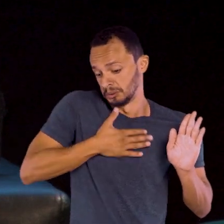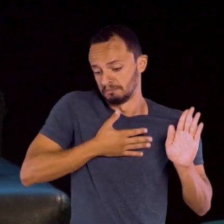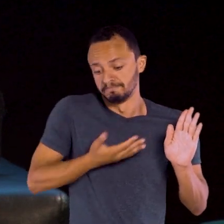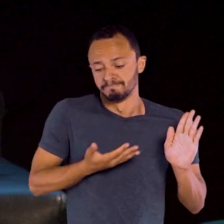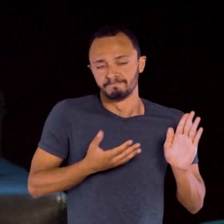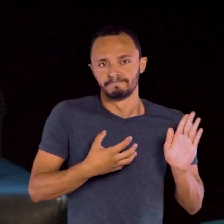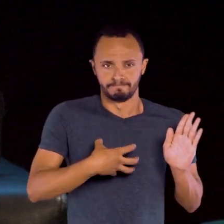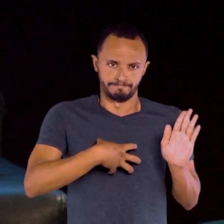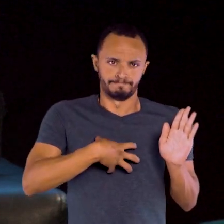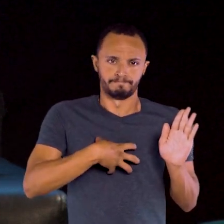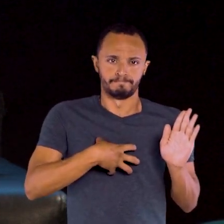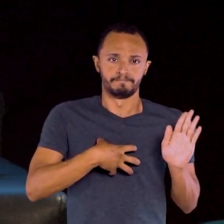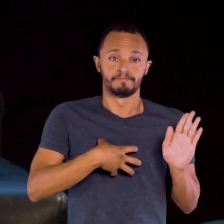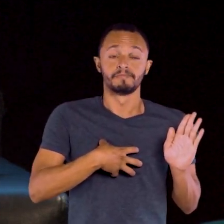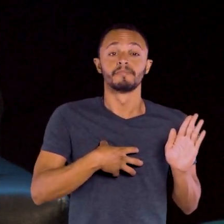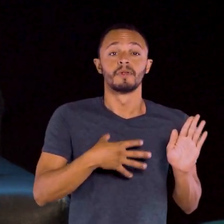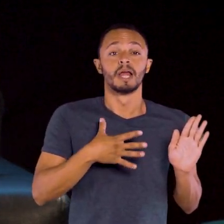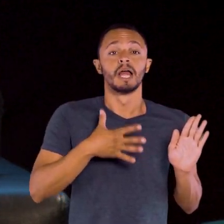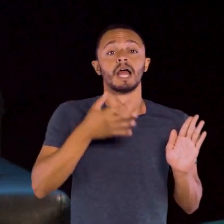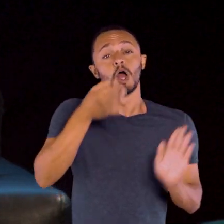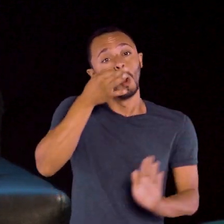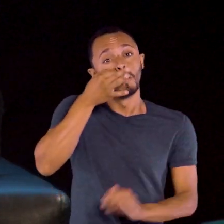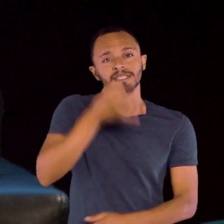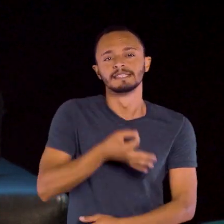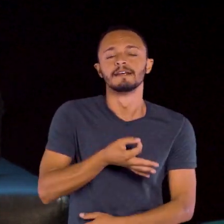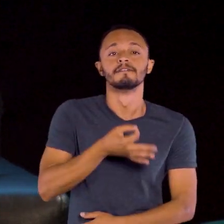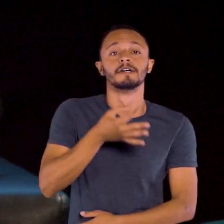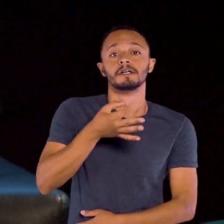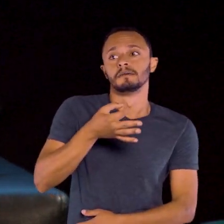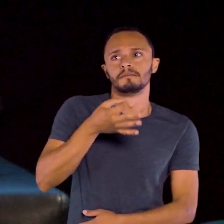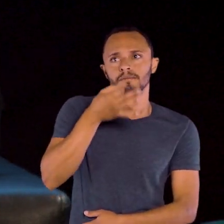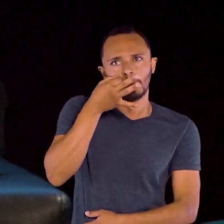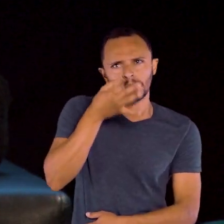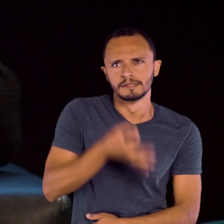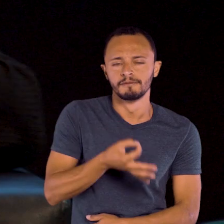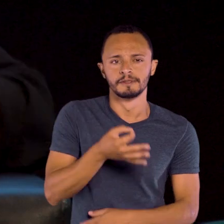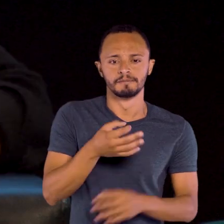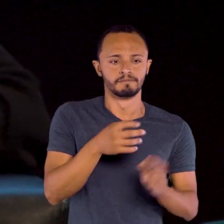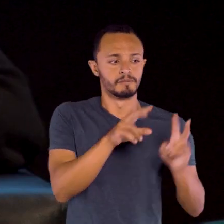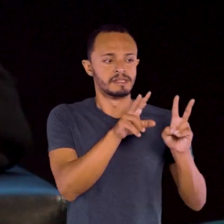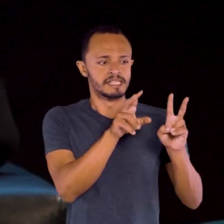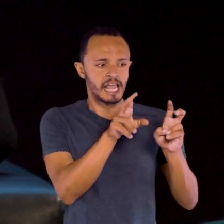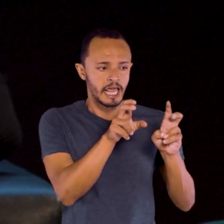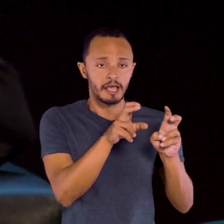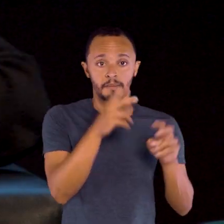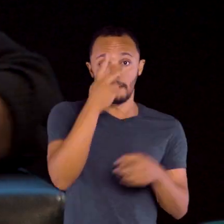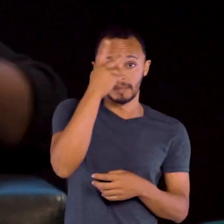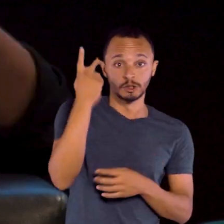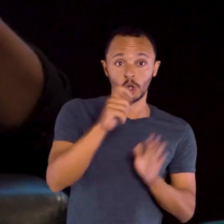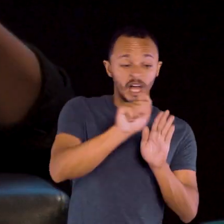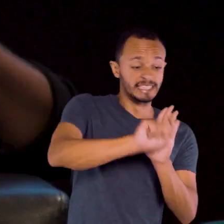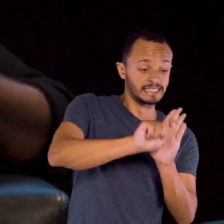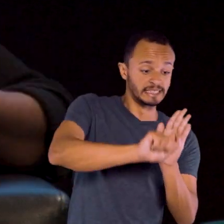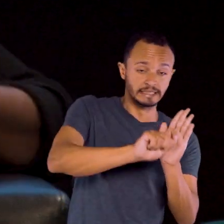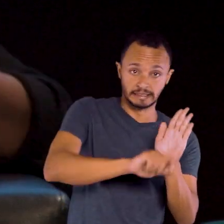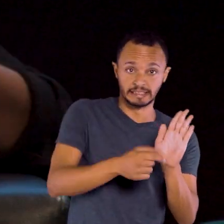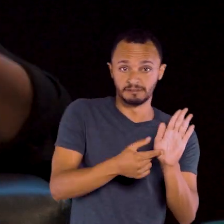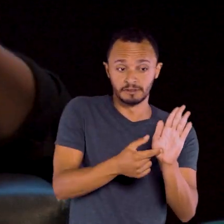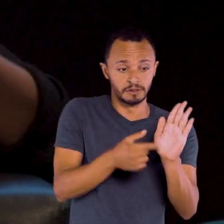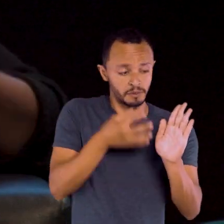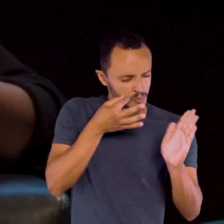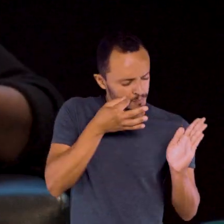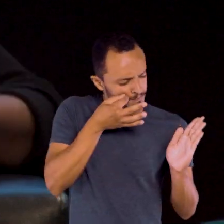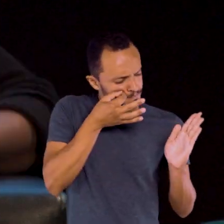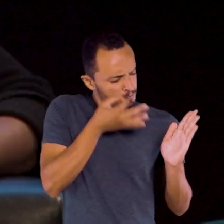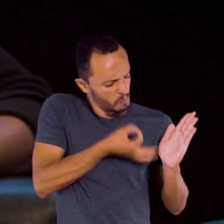Eu, observando, né, autores, pessoas que eu admiro, e eu tenho uma sede, né? Eu tenho